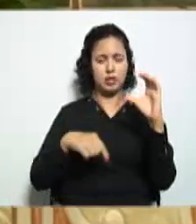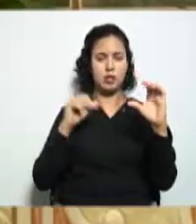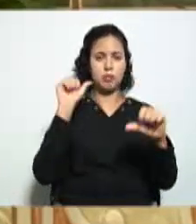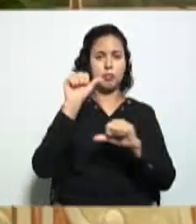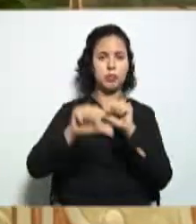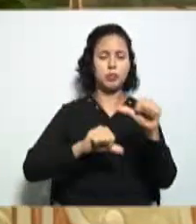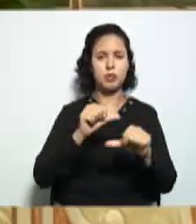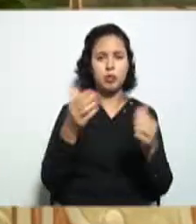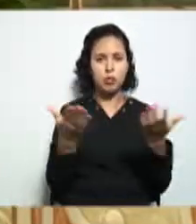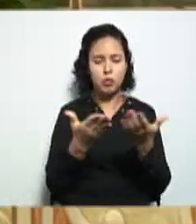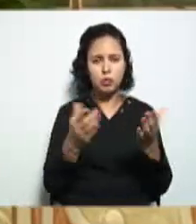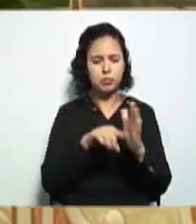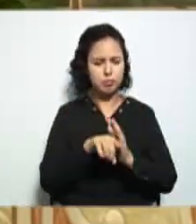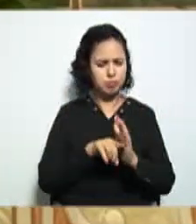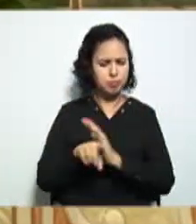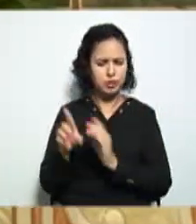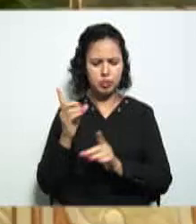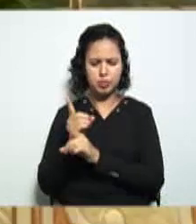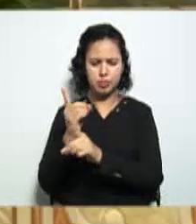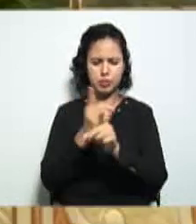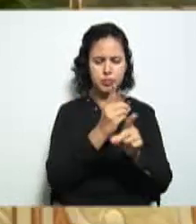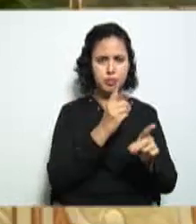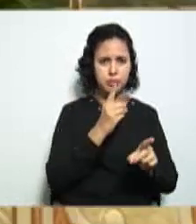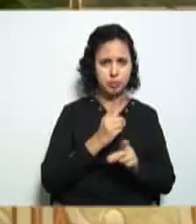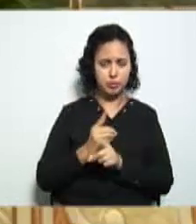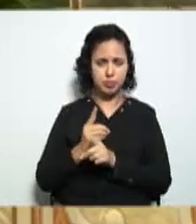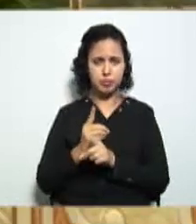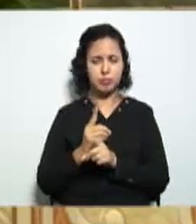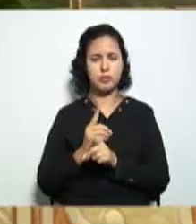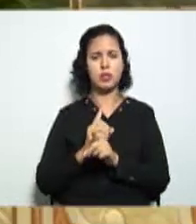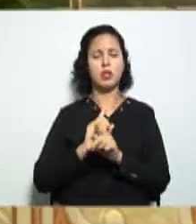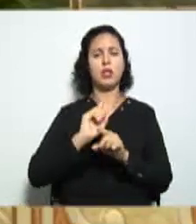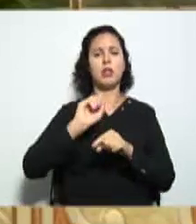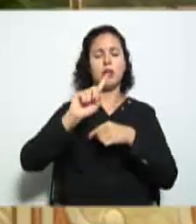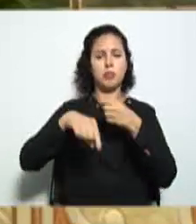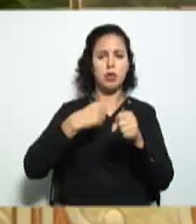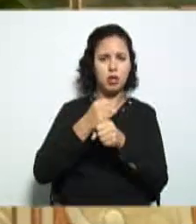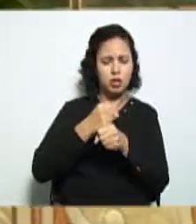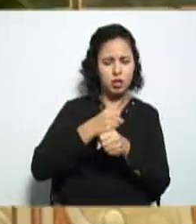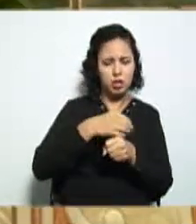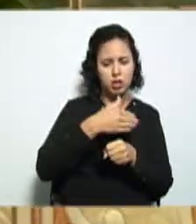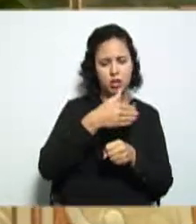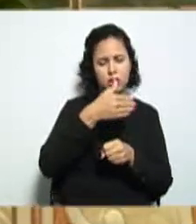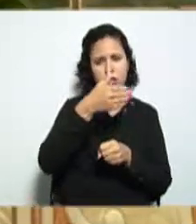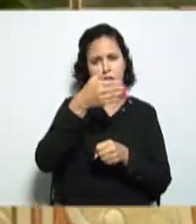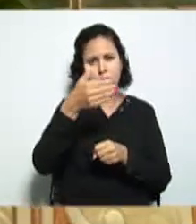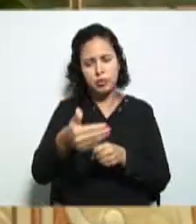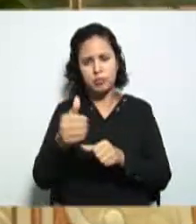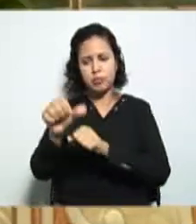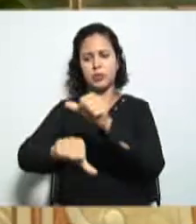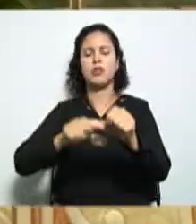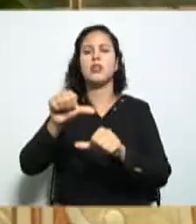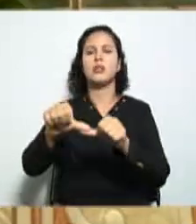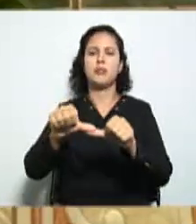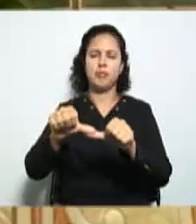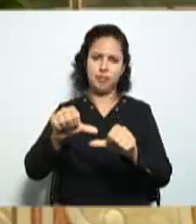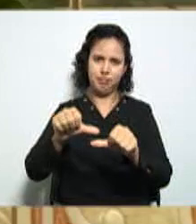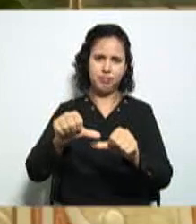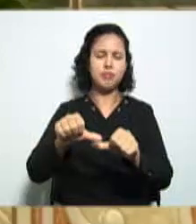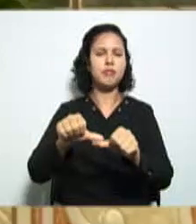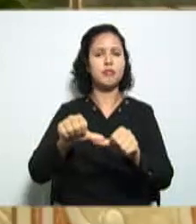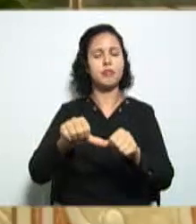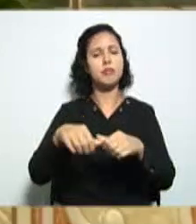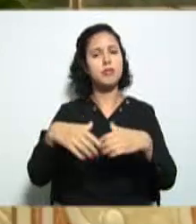Porque hoje fazemos uma pesquisa e constatamos um dado e alguns anos depois esse dado não mais se ratifica.